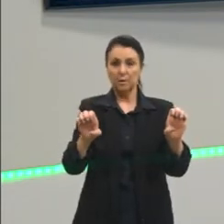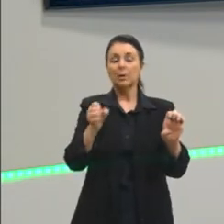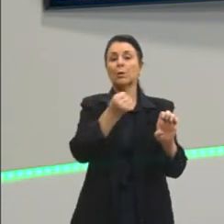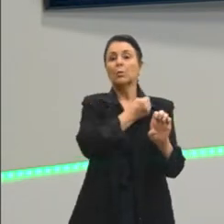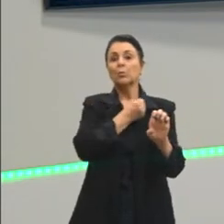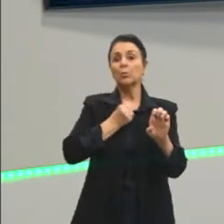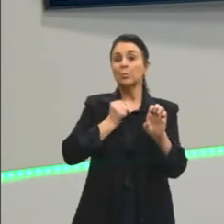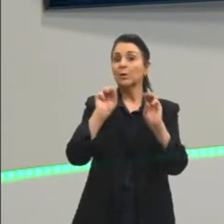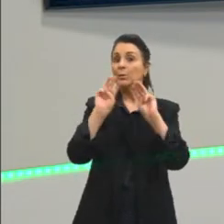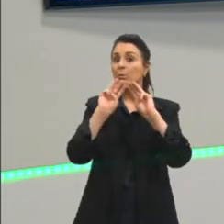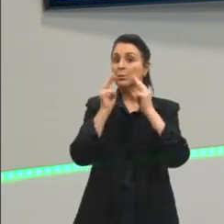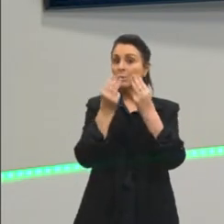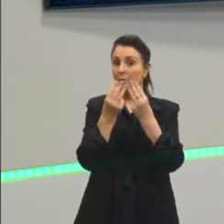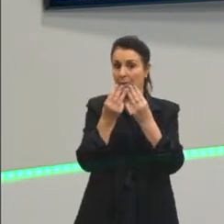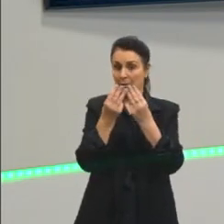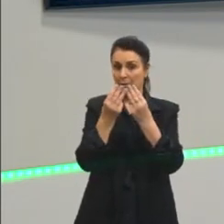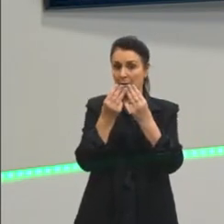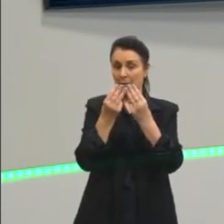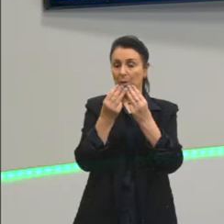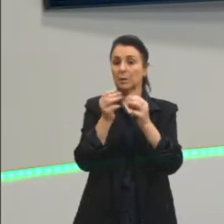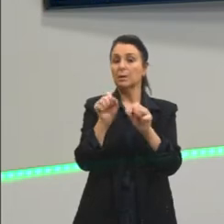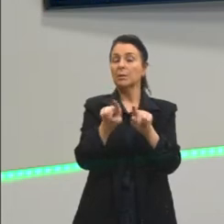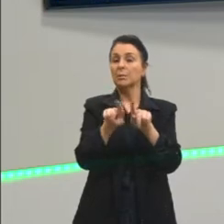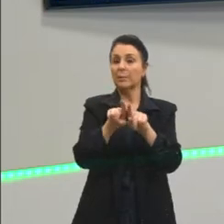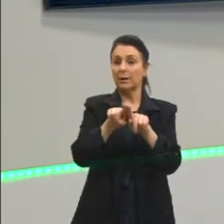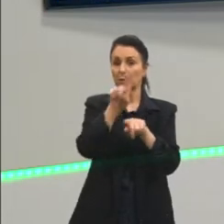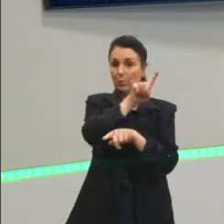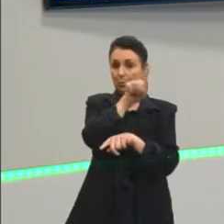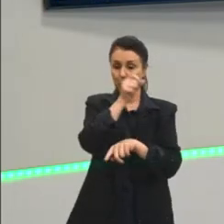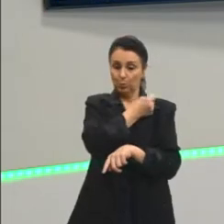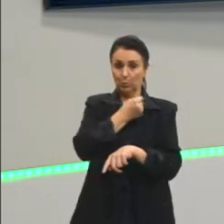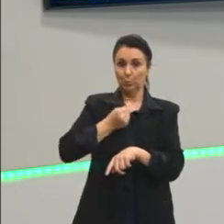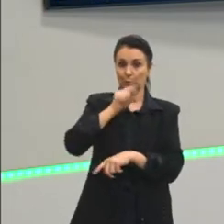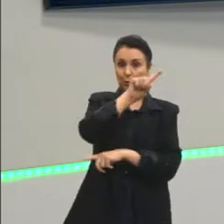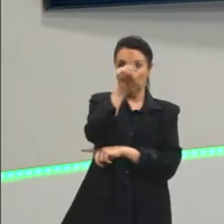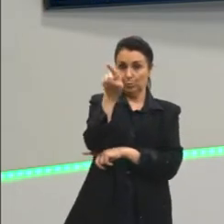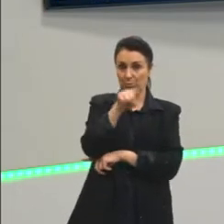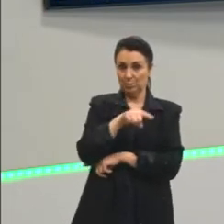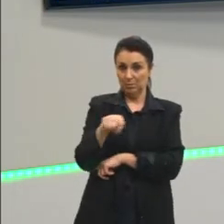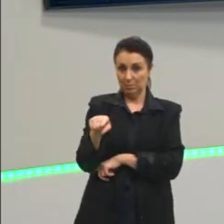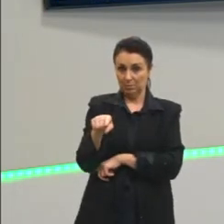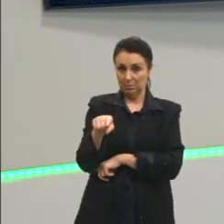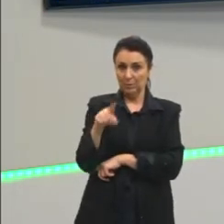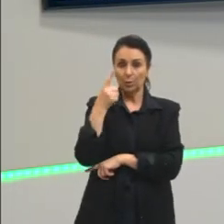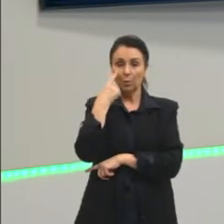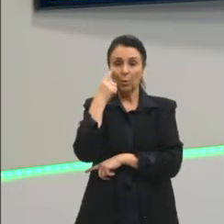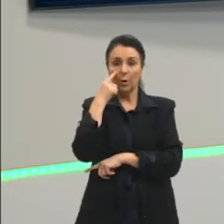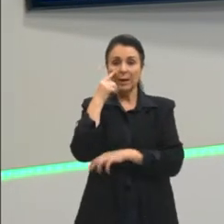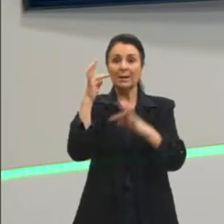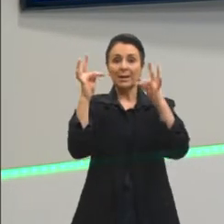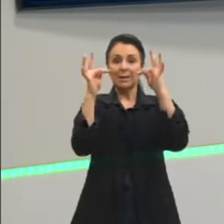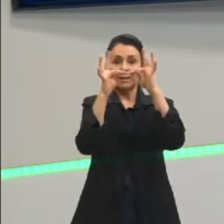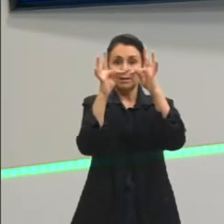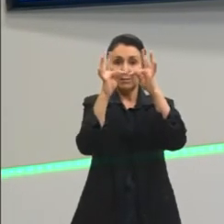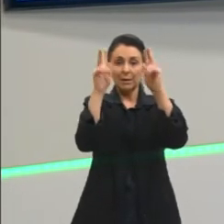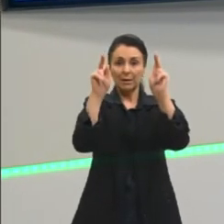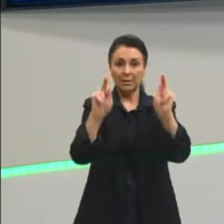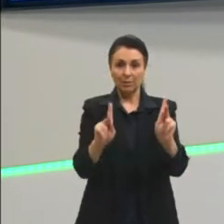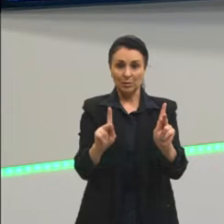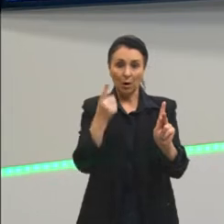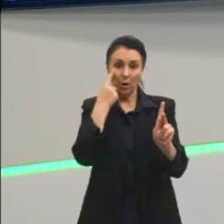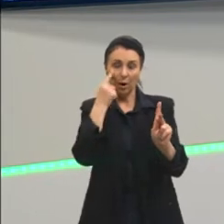tanto o número de massa quanto o número atômico ele ele é ele aparece na tabela periódica ou são dados né